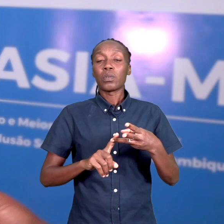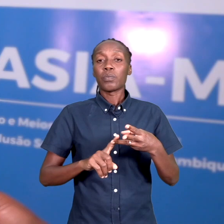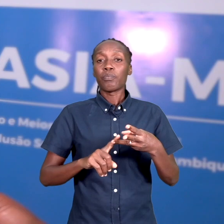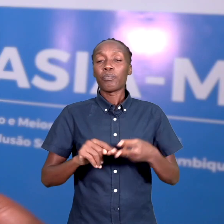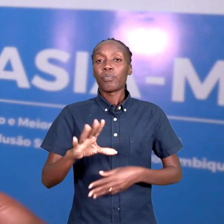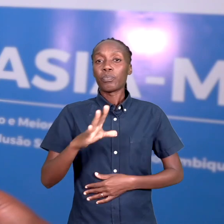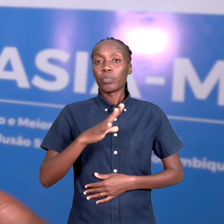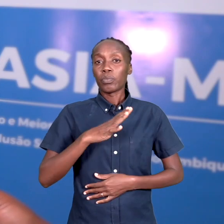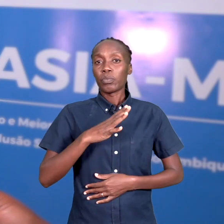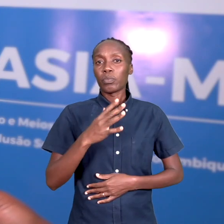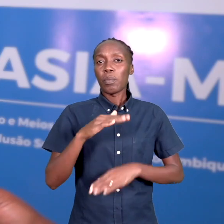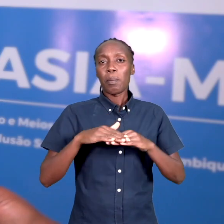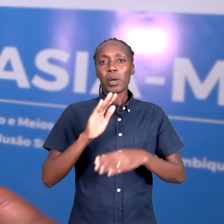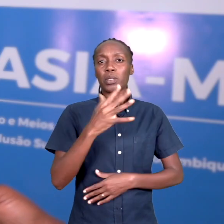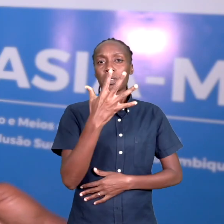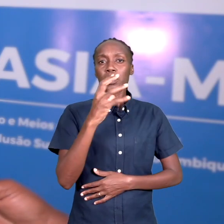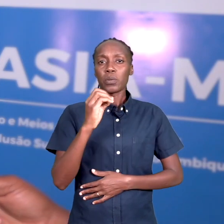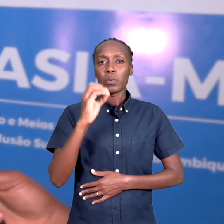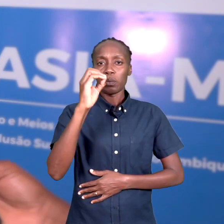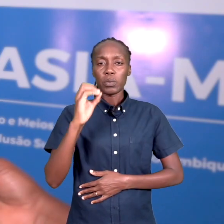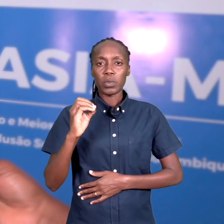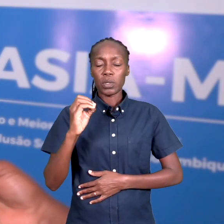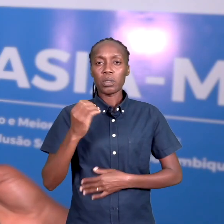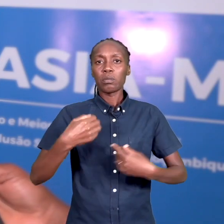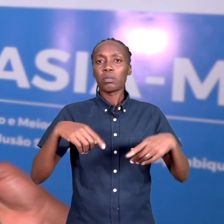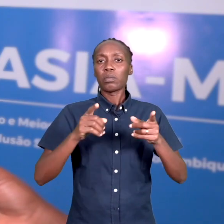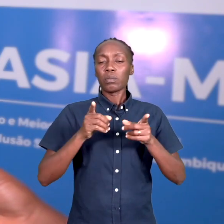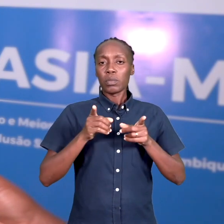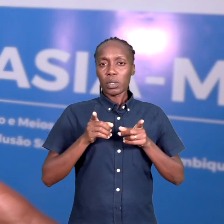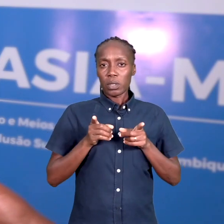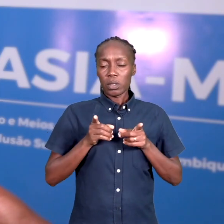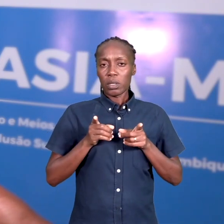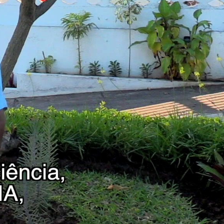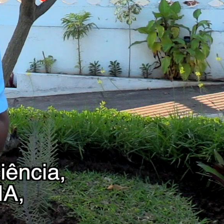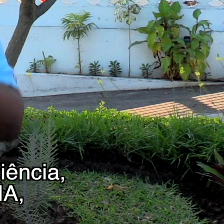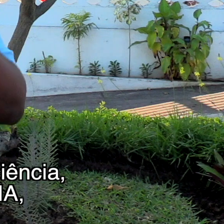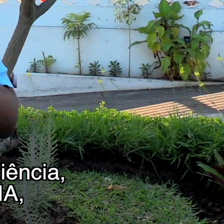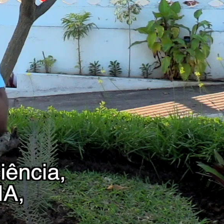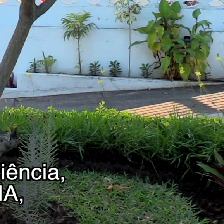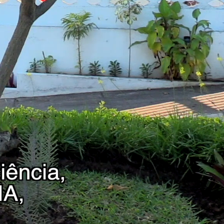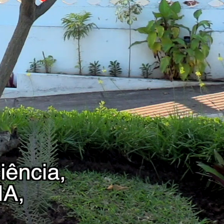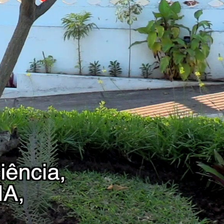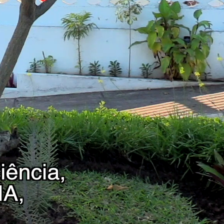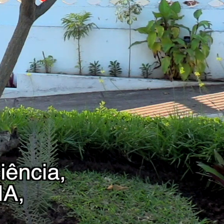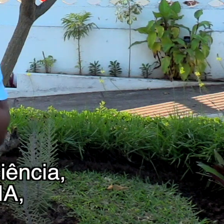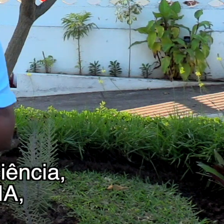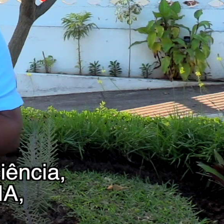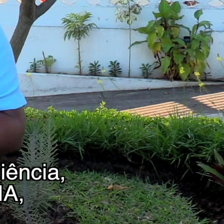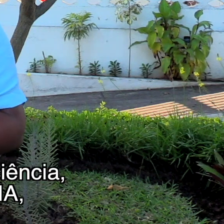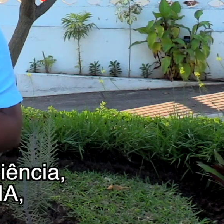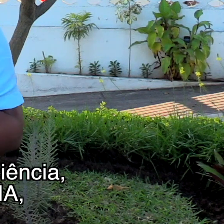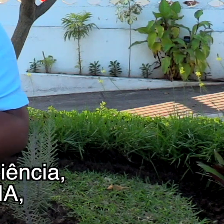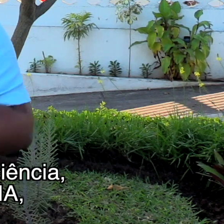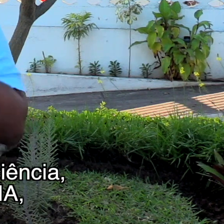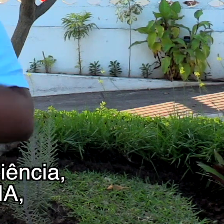E deste universo, mais de 50% foram raparigas. Para além de pessoas com deficiência,